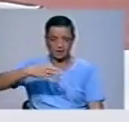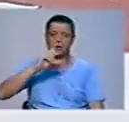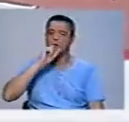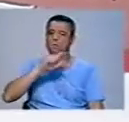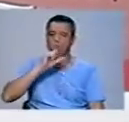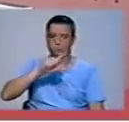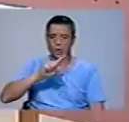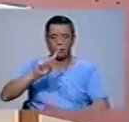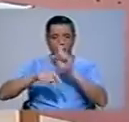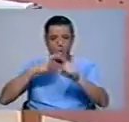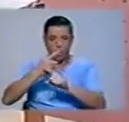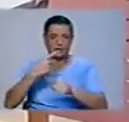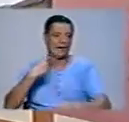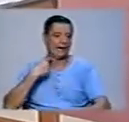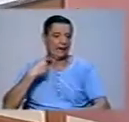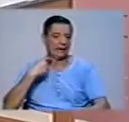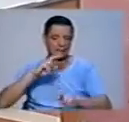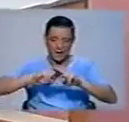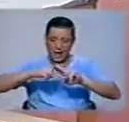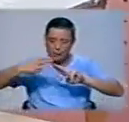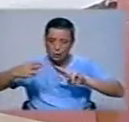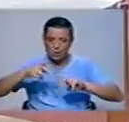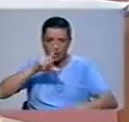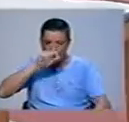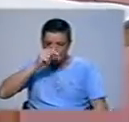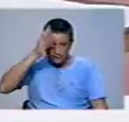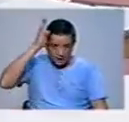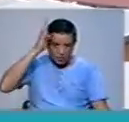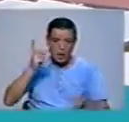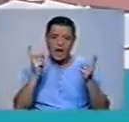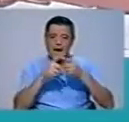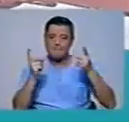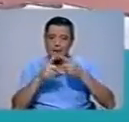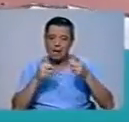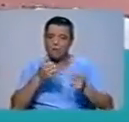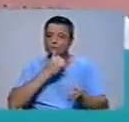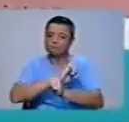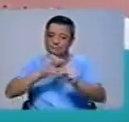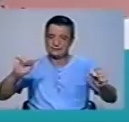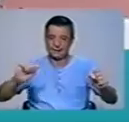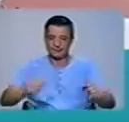fazer outros recheios de carne, de atum, de frango, de camarão, o que gostar mais.